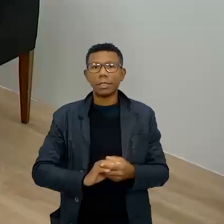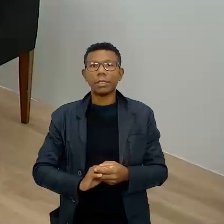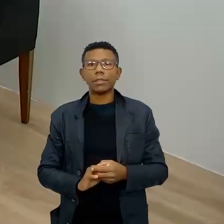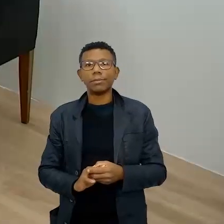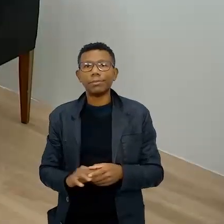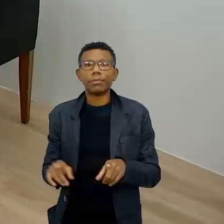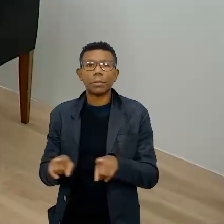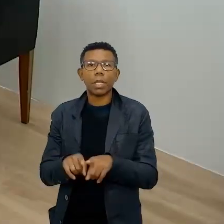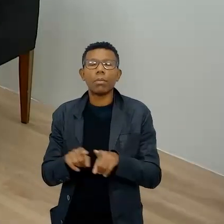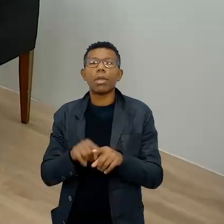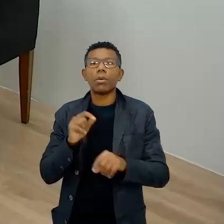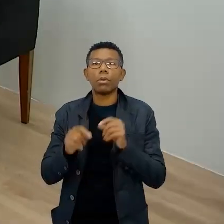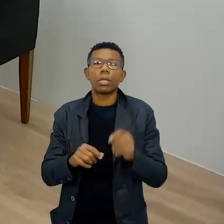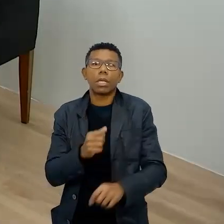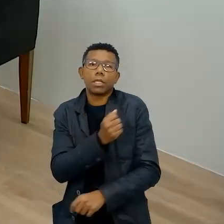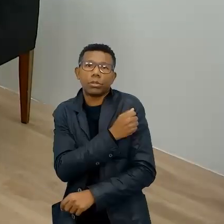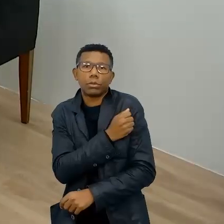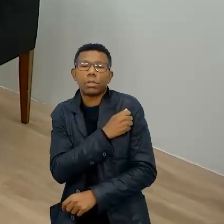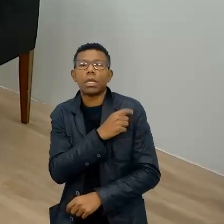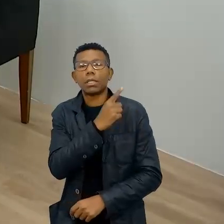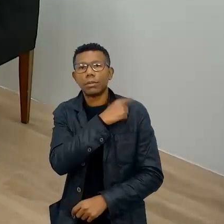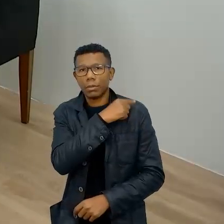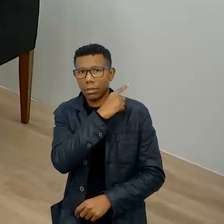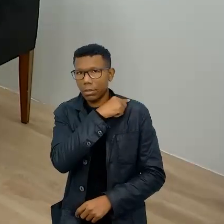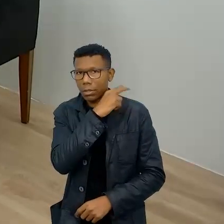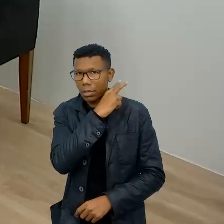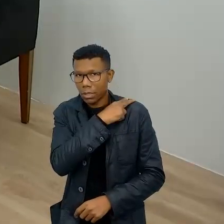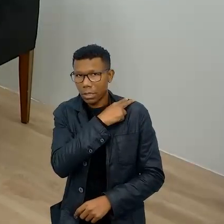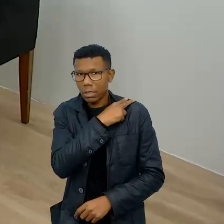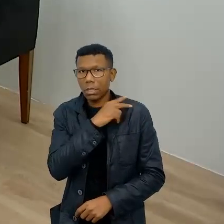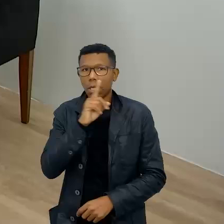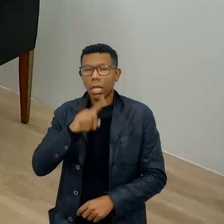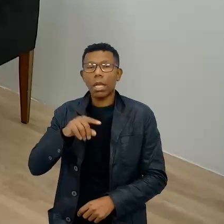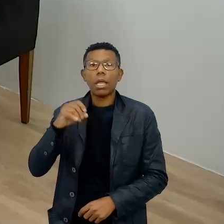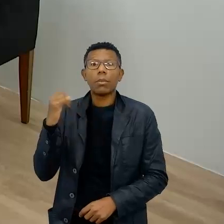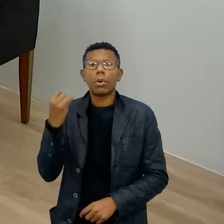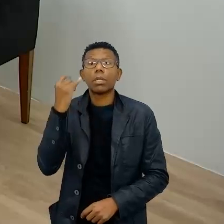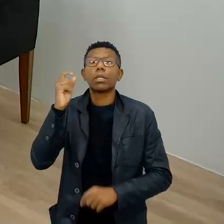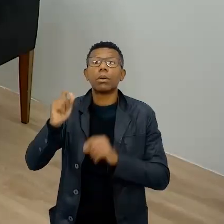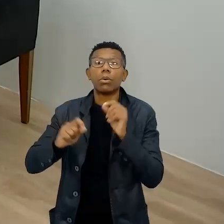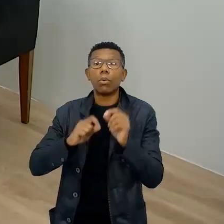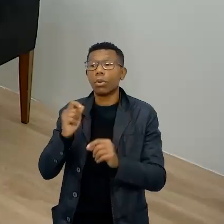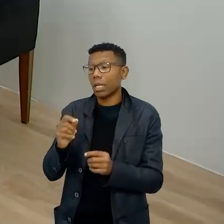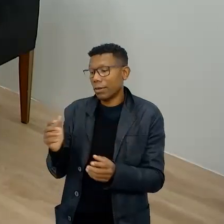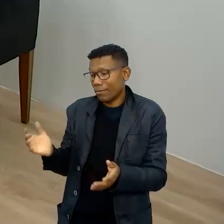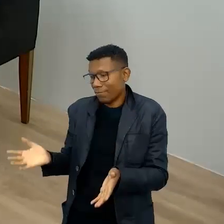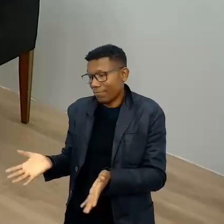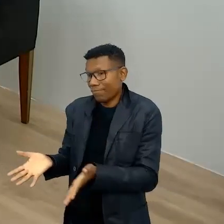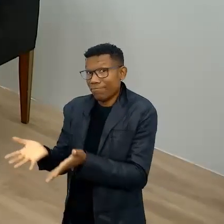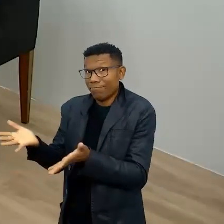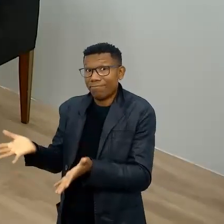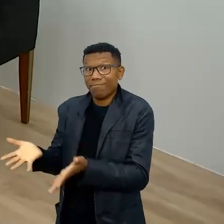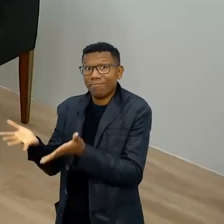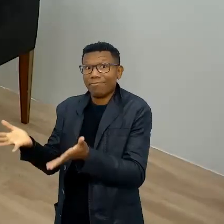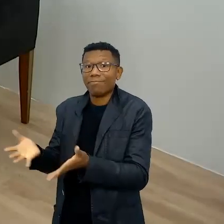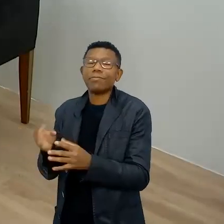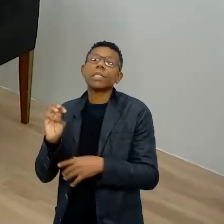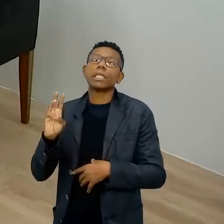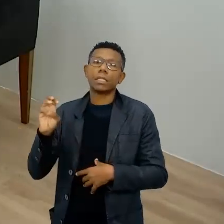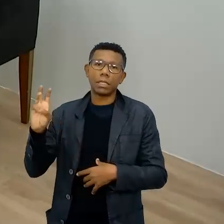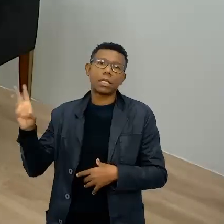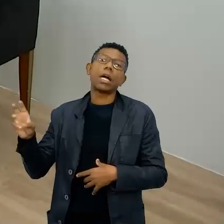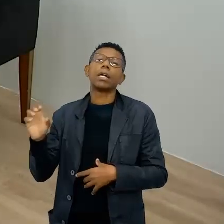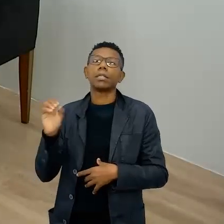estudantes do ensino médio também, é muito importante também que eles sejam estimulados a entrarem em sites oficiais, né, de